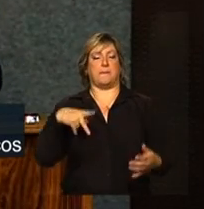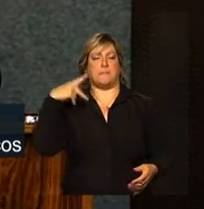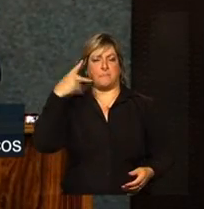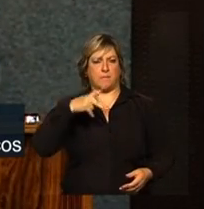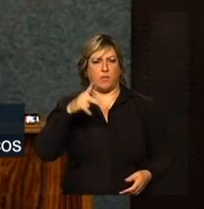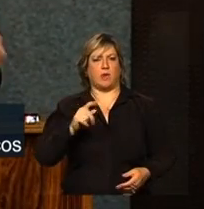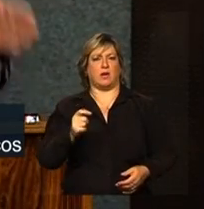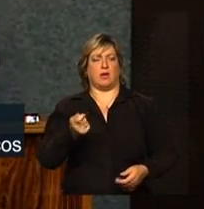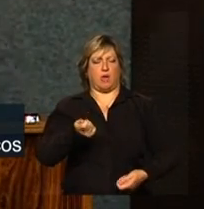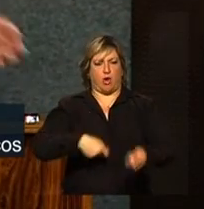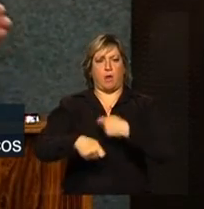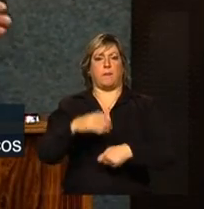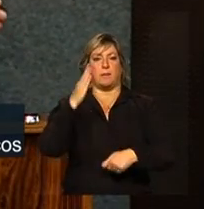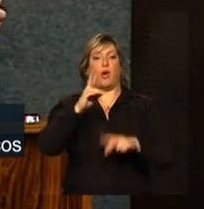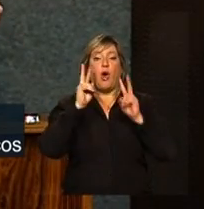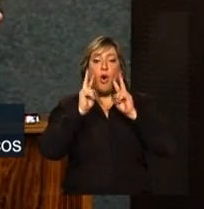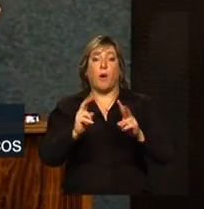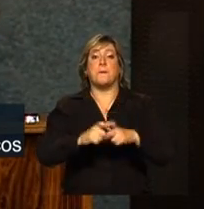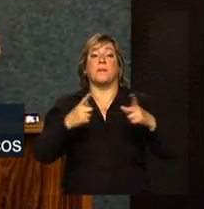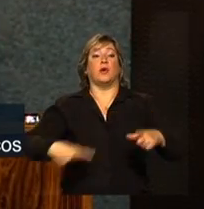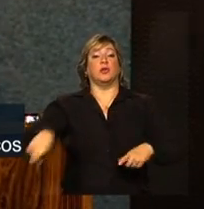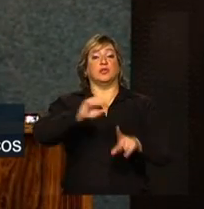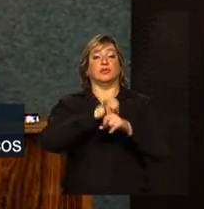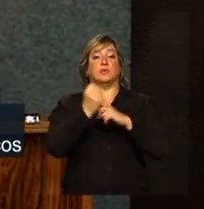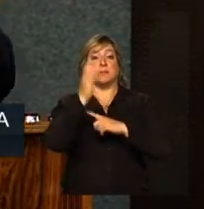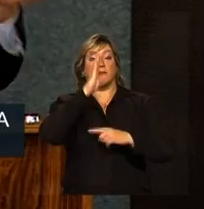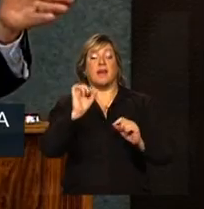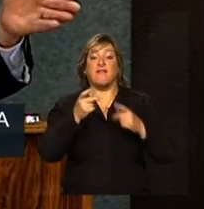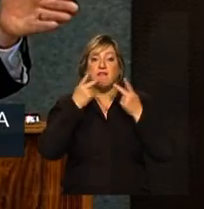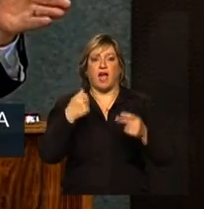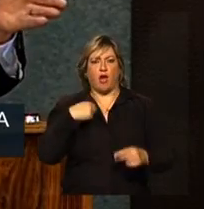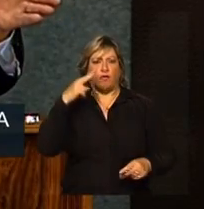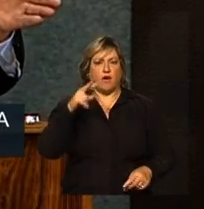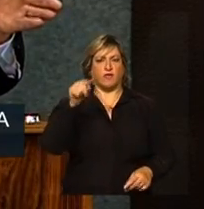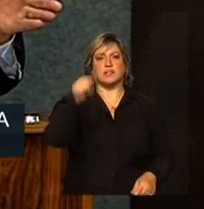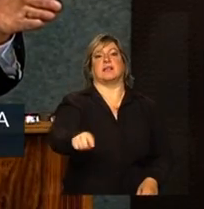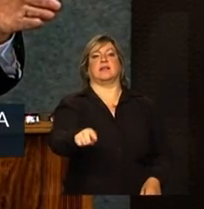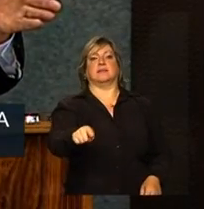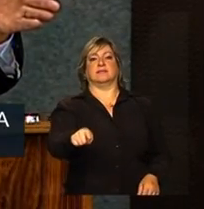brasileira olhe a maioria da sociedade brasileira e diga, eu vejo você,